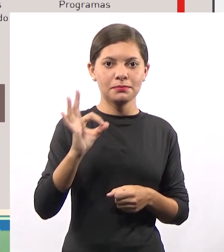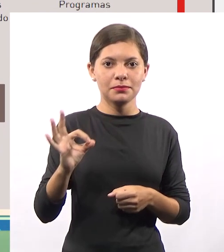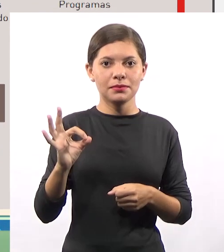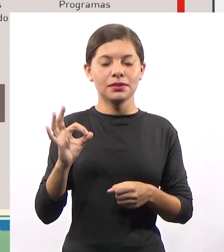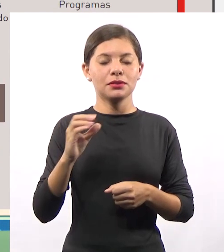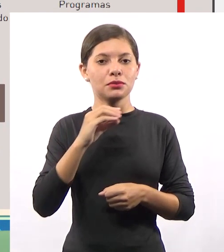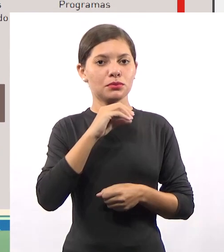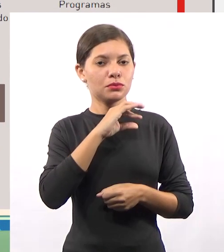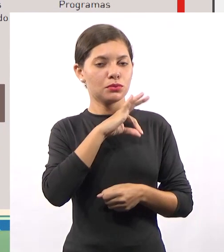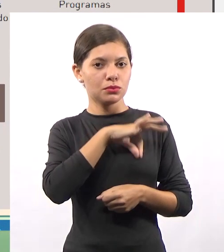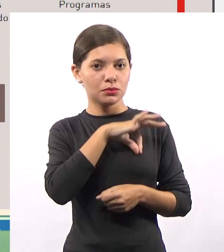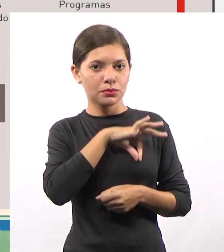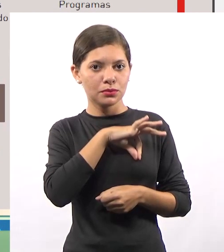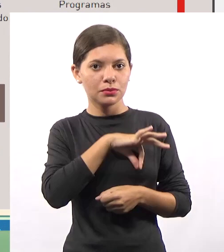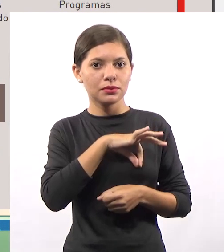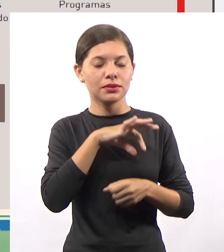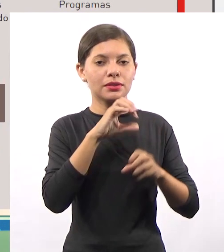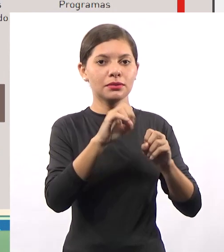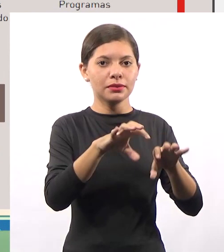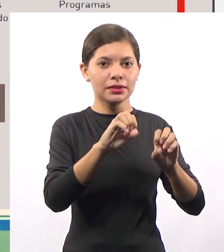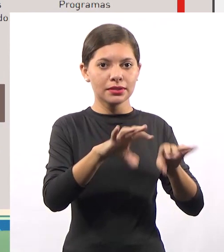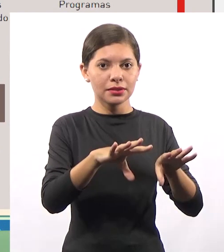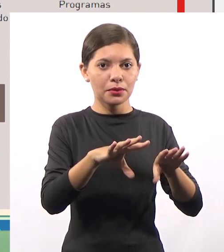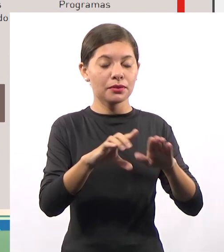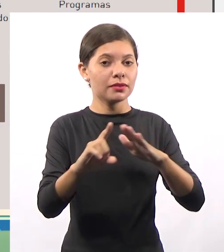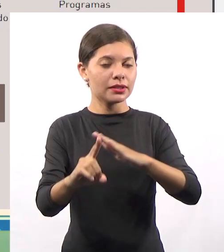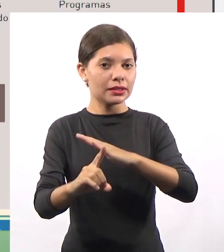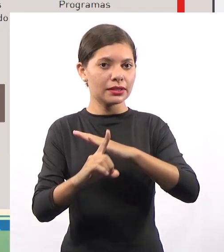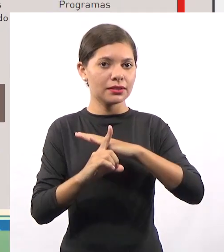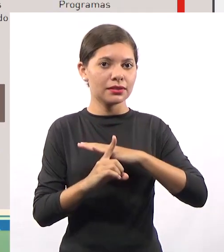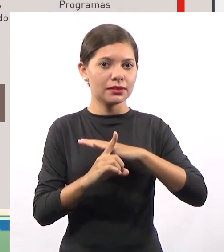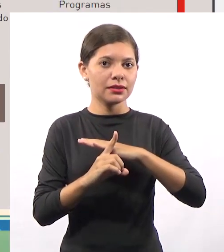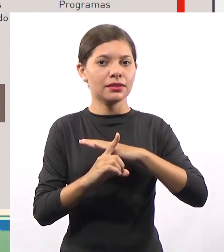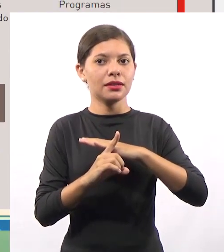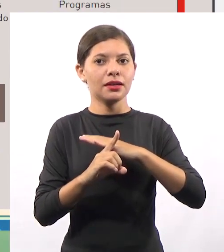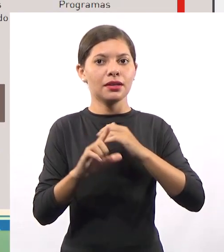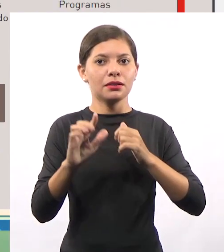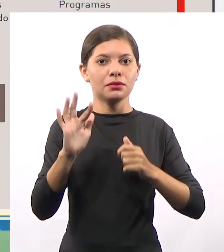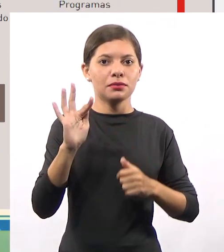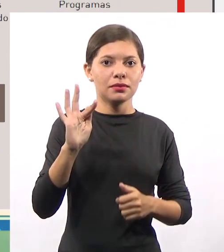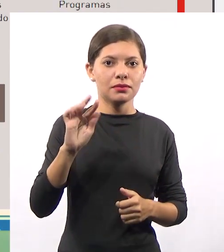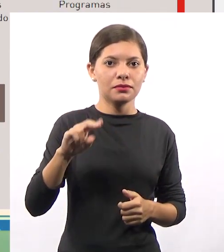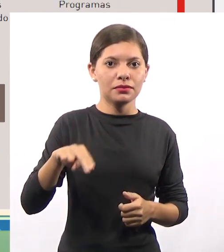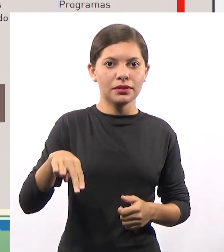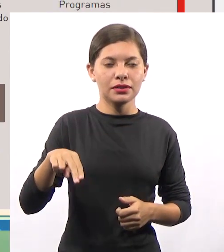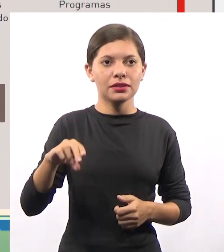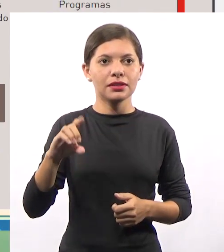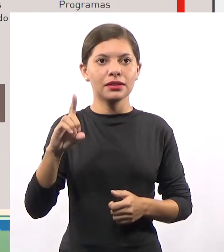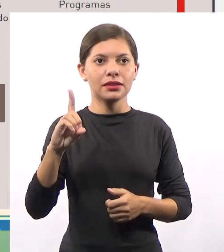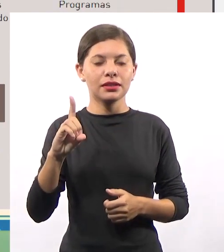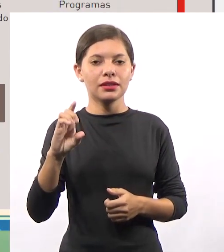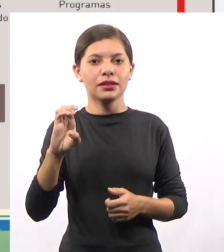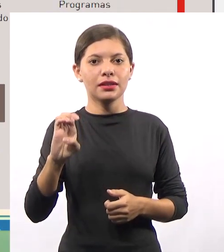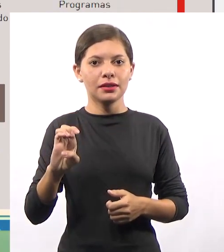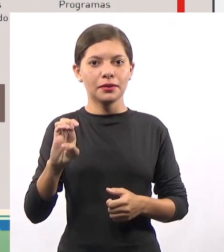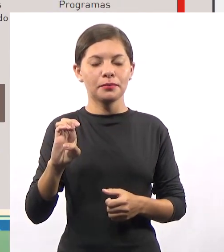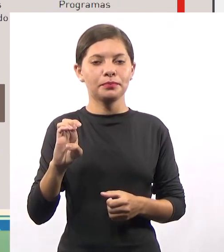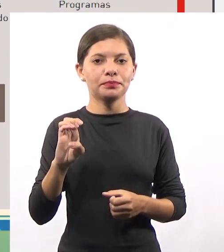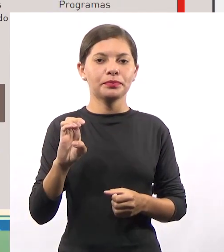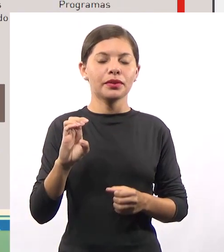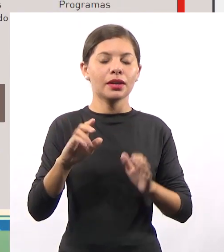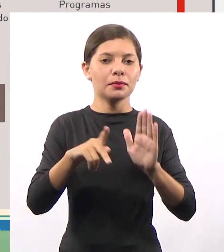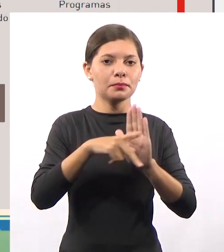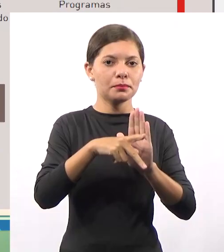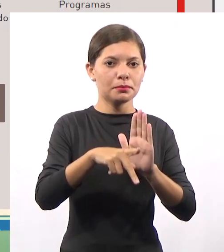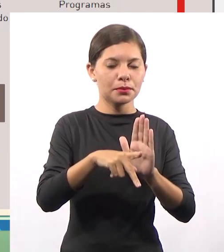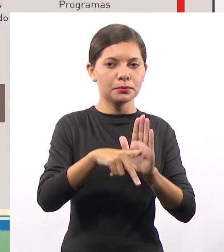e educação, tá? Que vai atender programas estaduais do FNDE e vai atender os programas próprios do